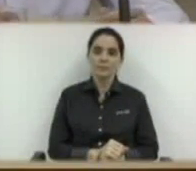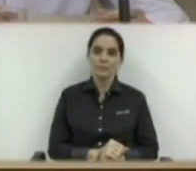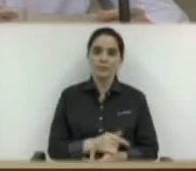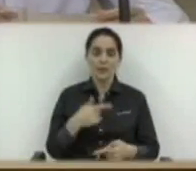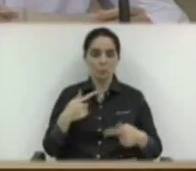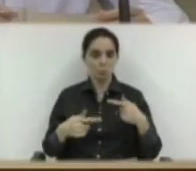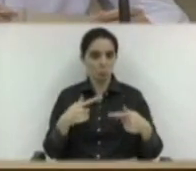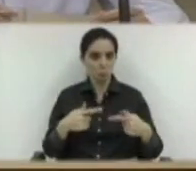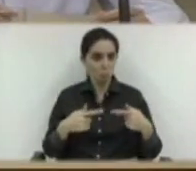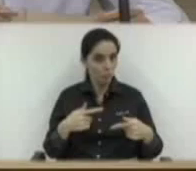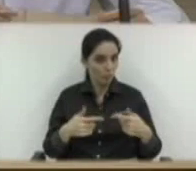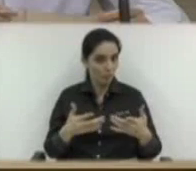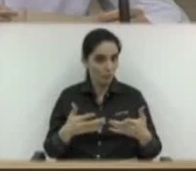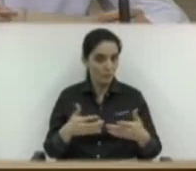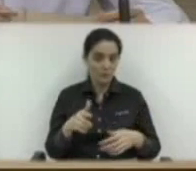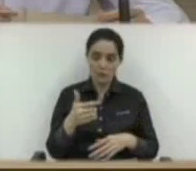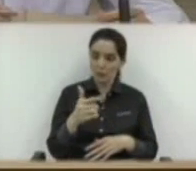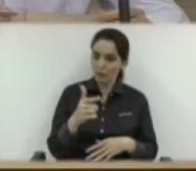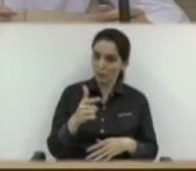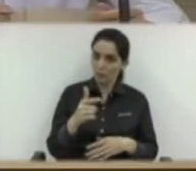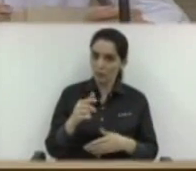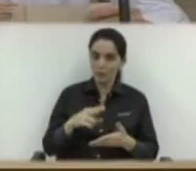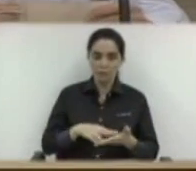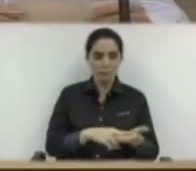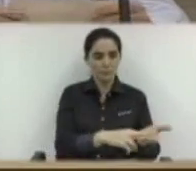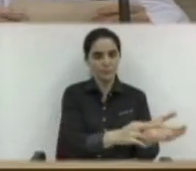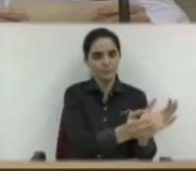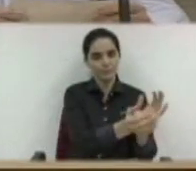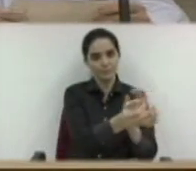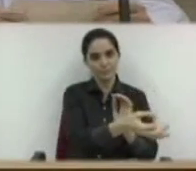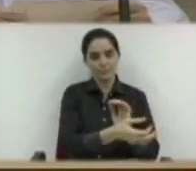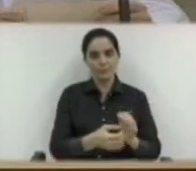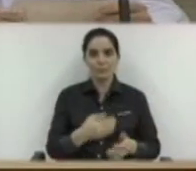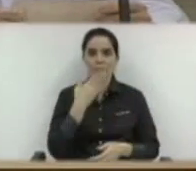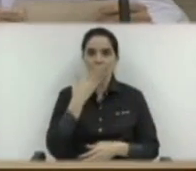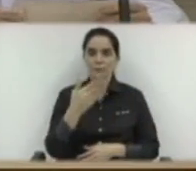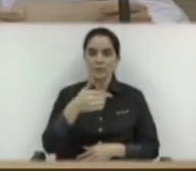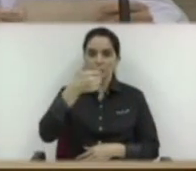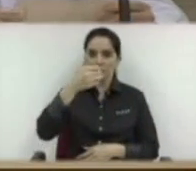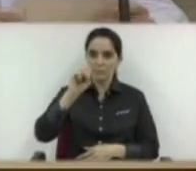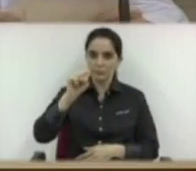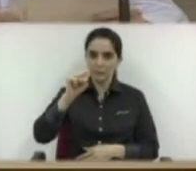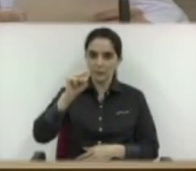em discussão. Não havendo, encaminhe-se ao Executivo. Requerimento